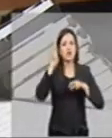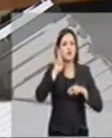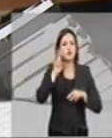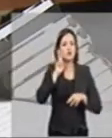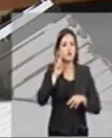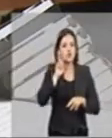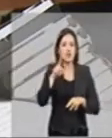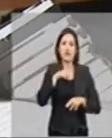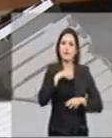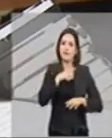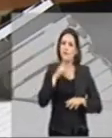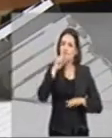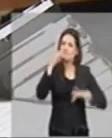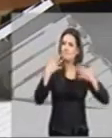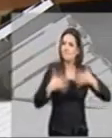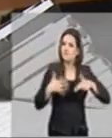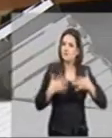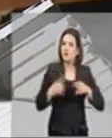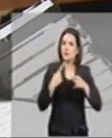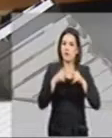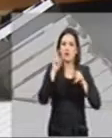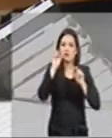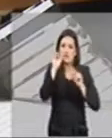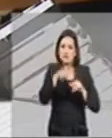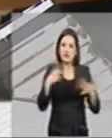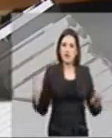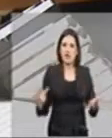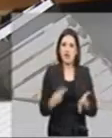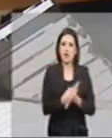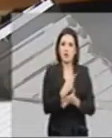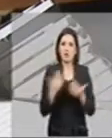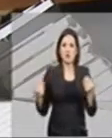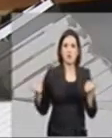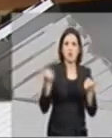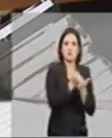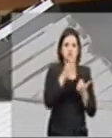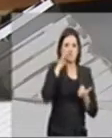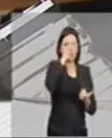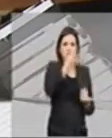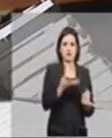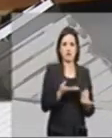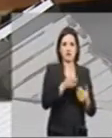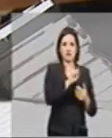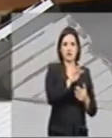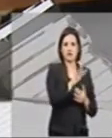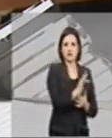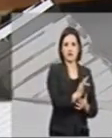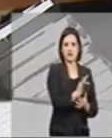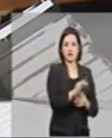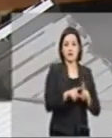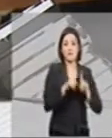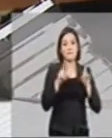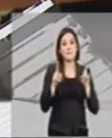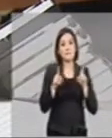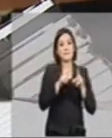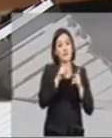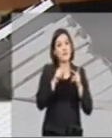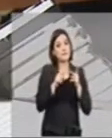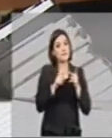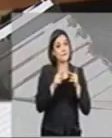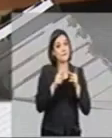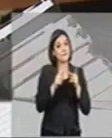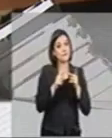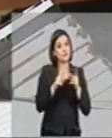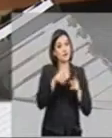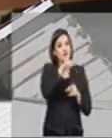usurpação de competência do Supremo Tribunal Federal. Com relação à anulação das provas, eu observo o seguinte: toda